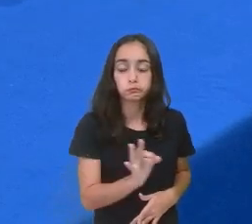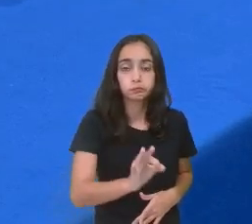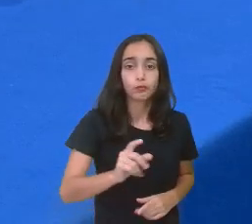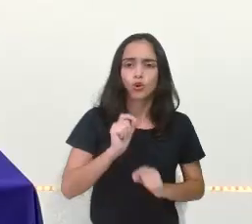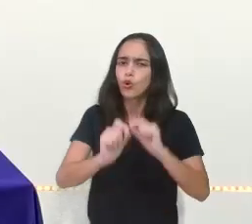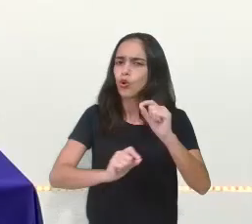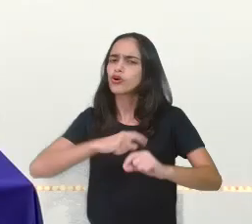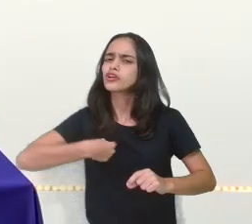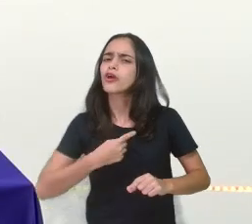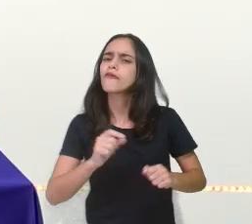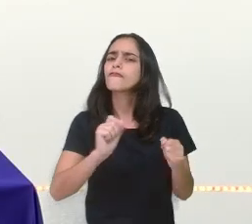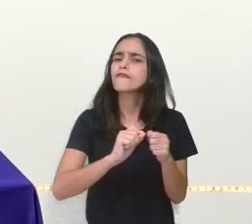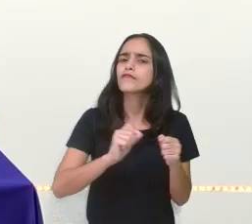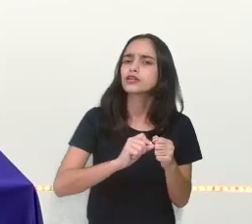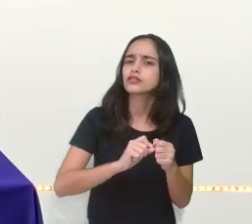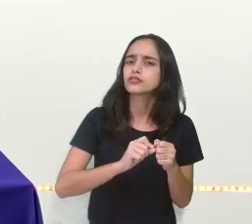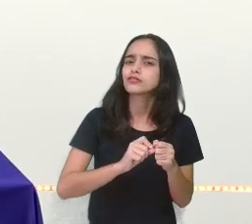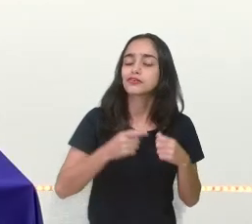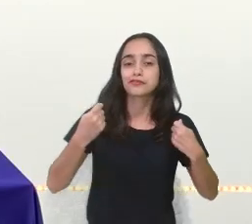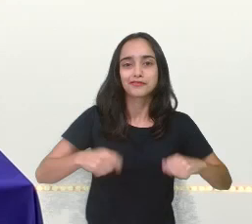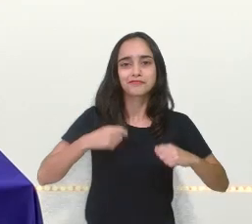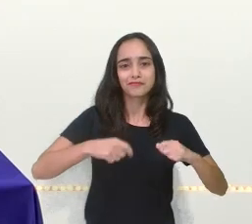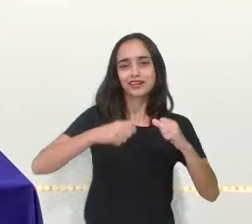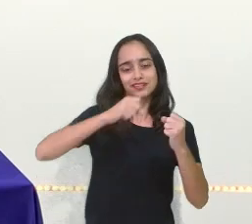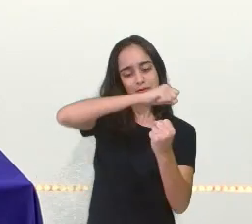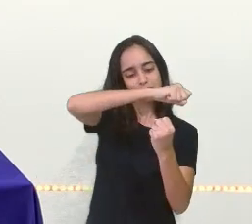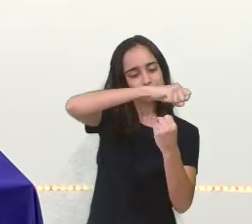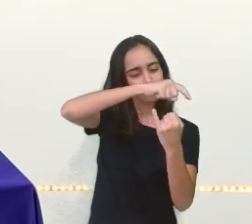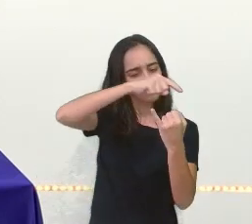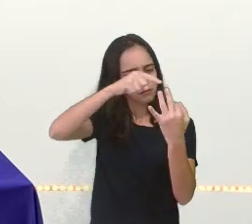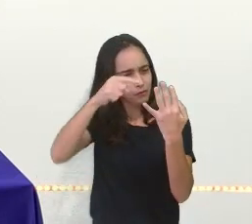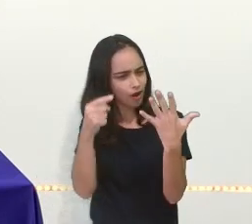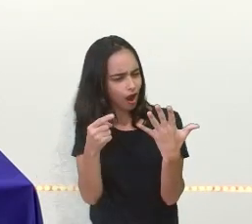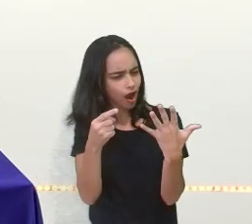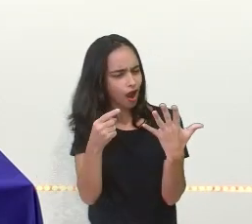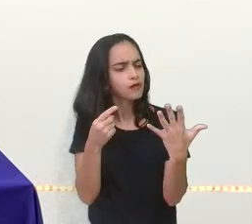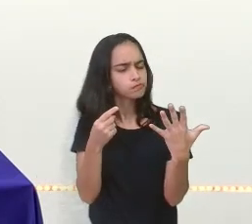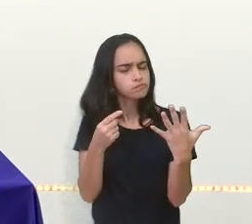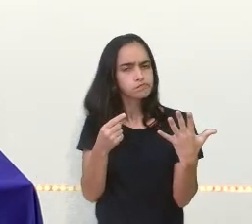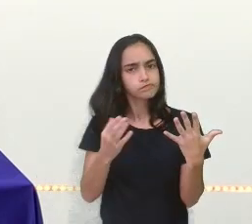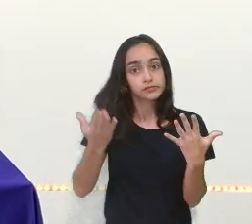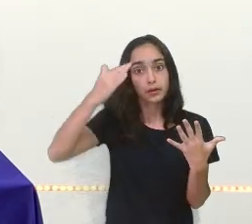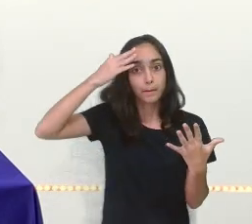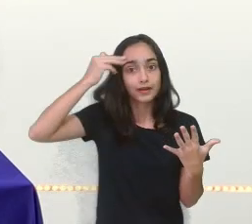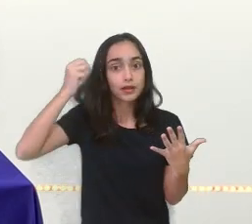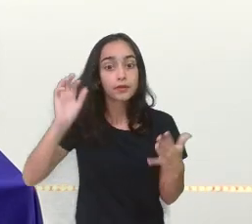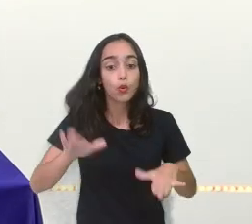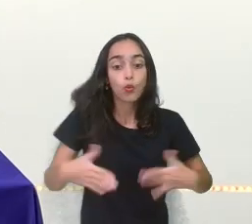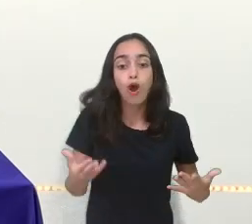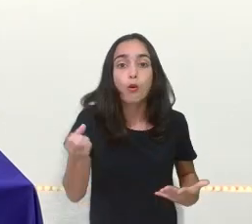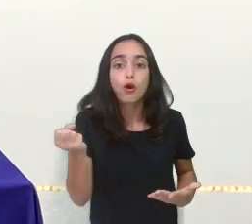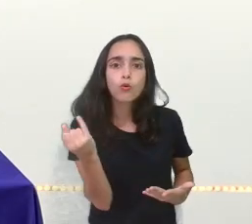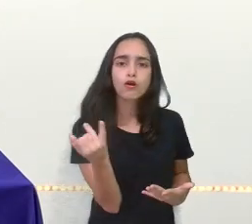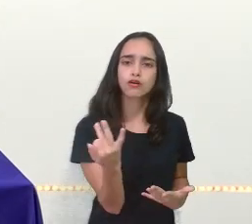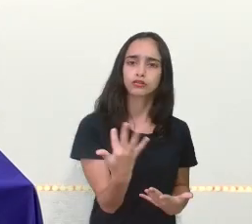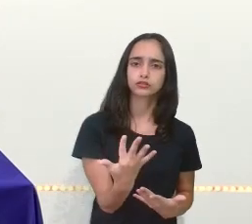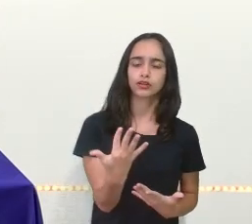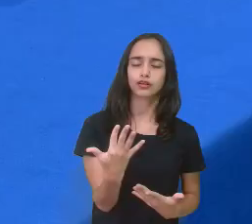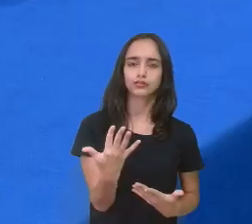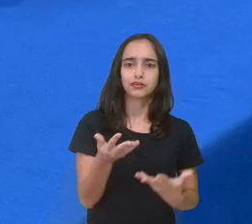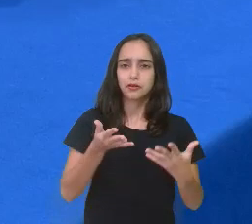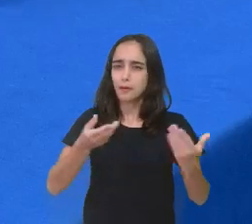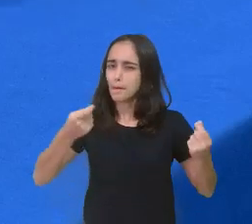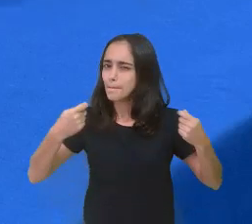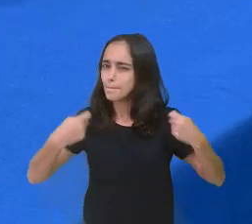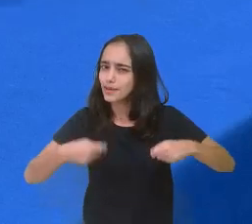Eu acabei de contar. Eu estou utilizando o número enquanto quantidade. Eu identifiquei